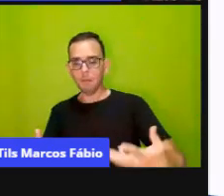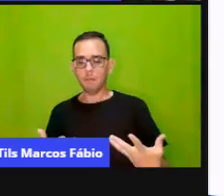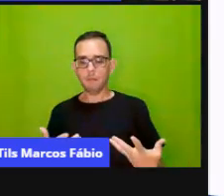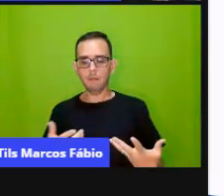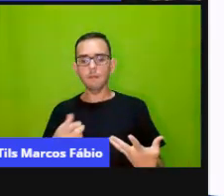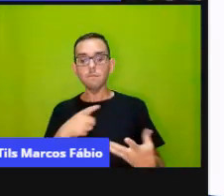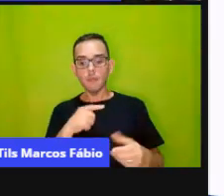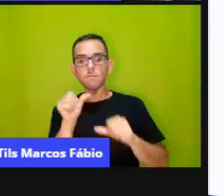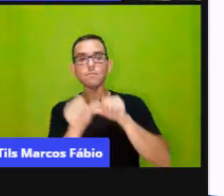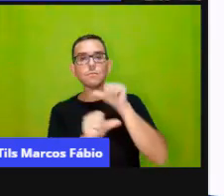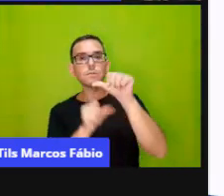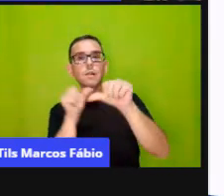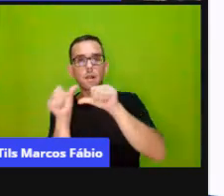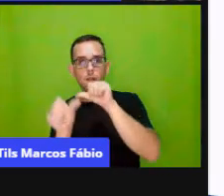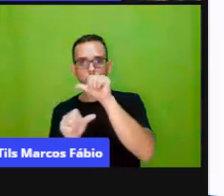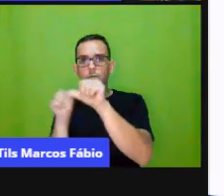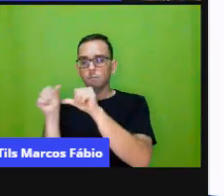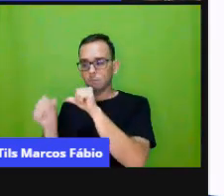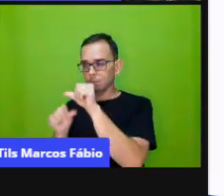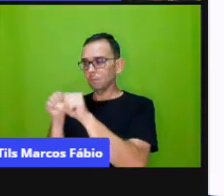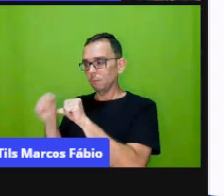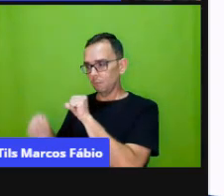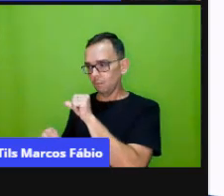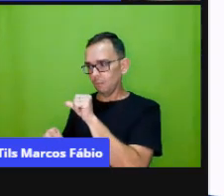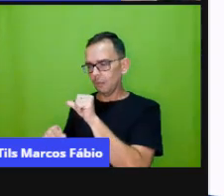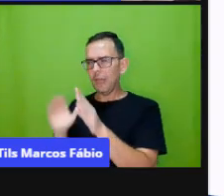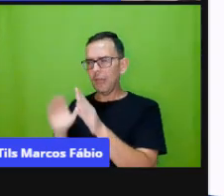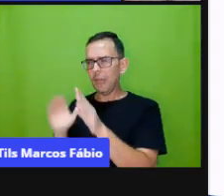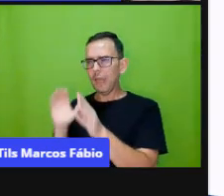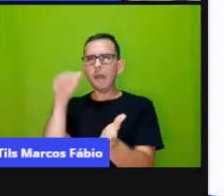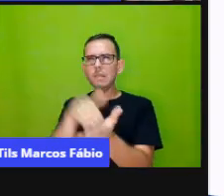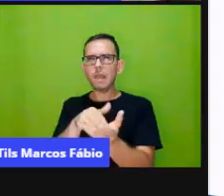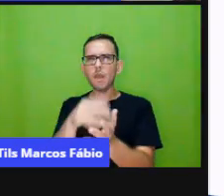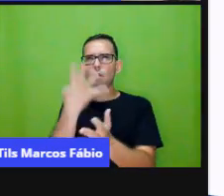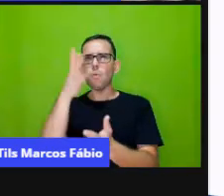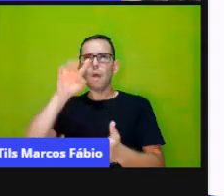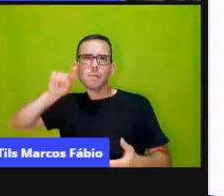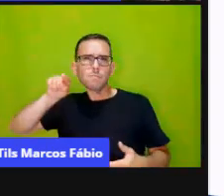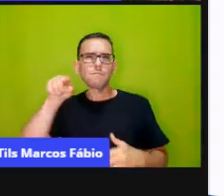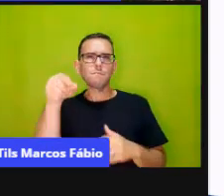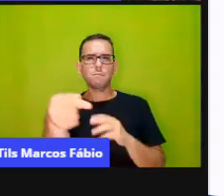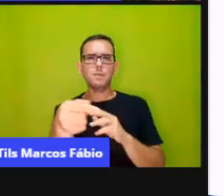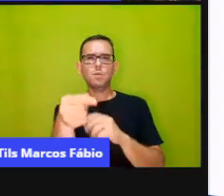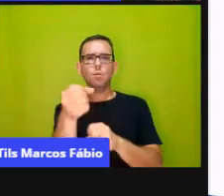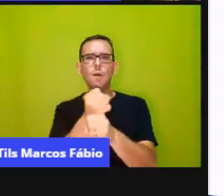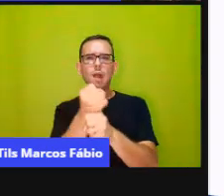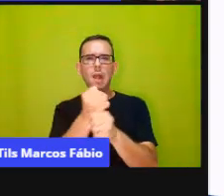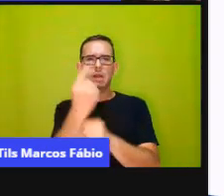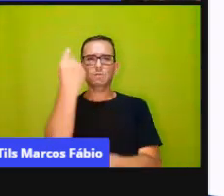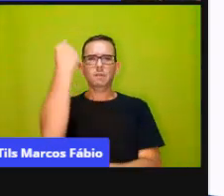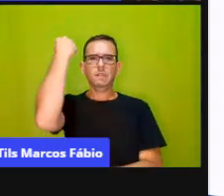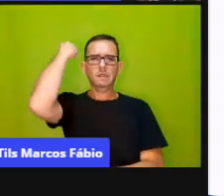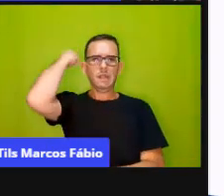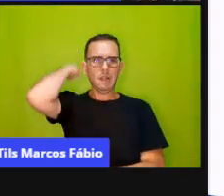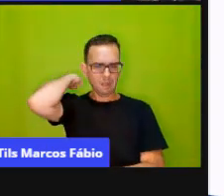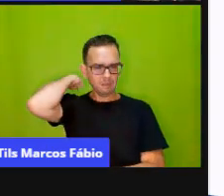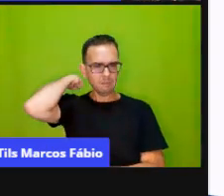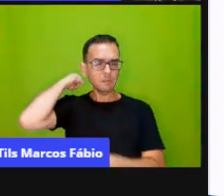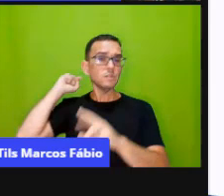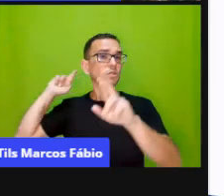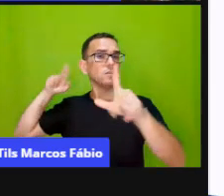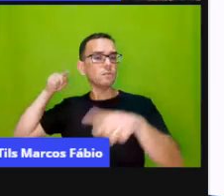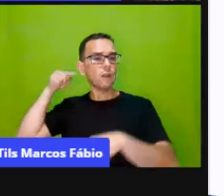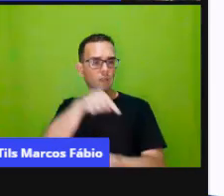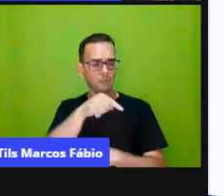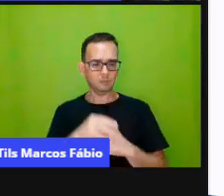mudando, se alterando, até que há 4.000 anos, então esse início do processo se dá mais ou menos há 7.000 anos. Há